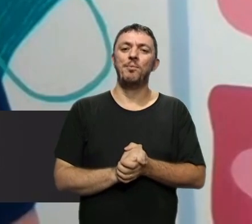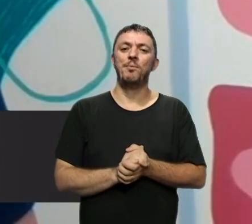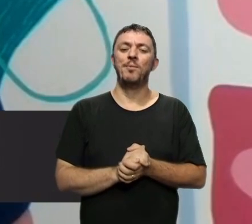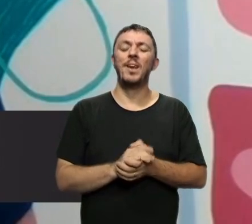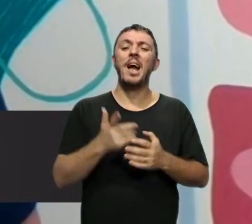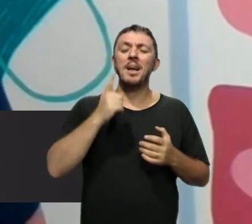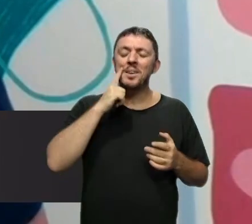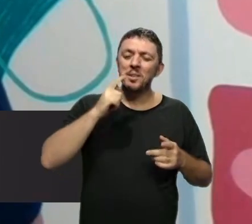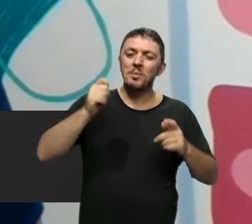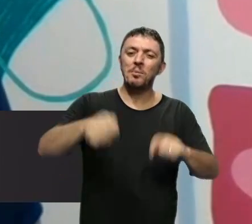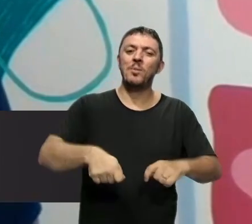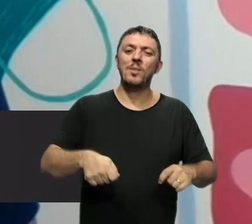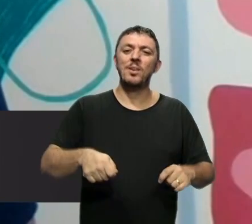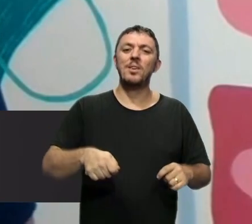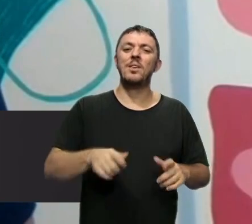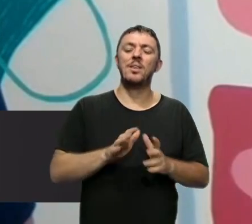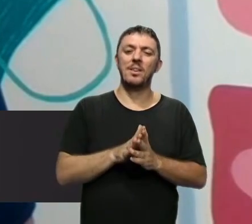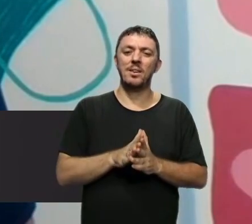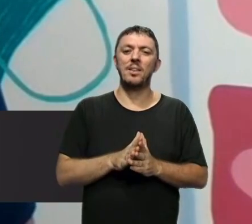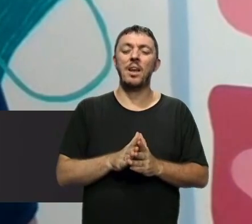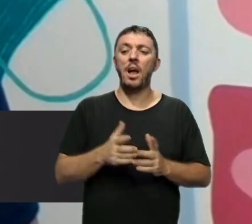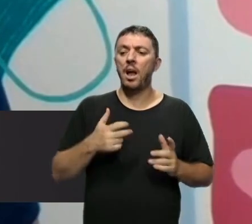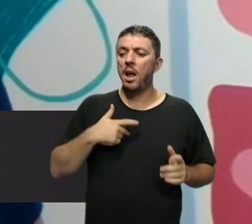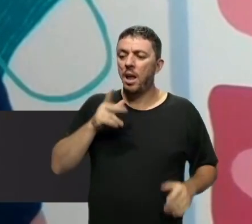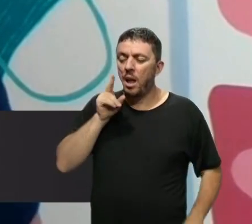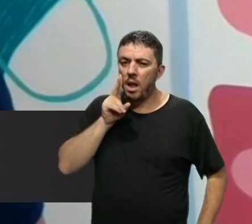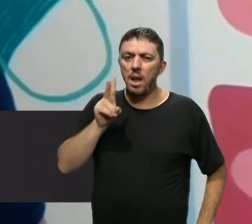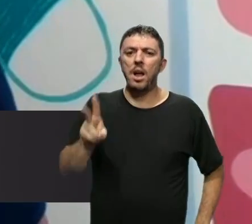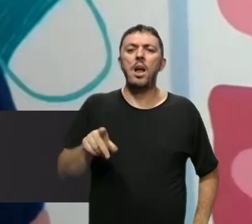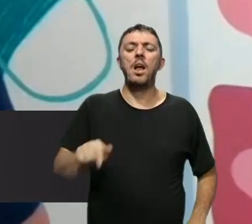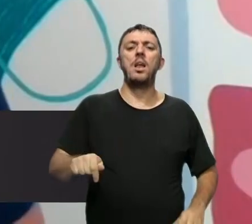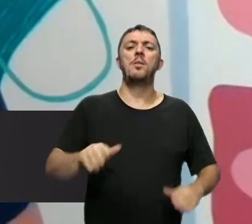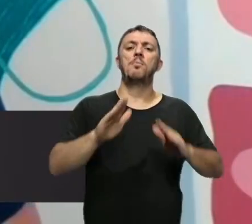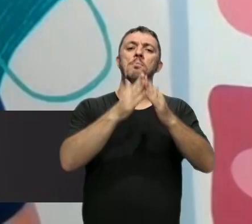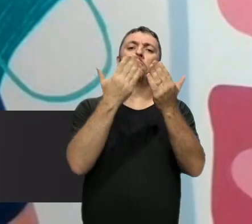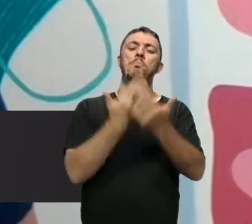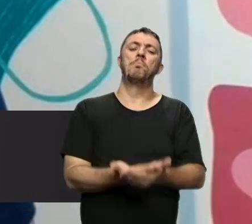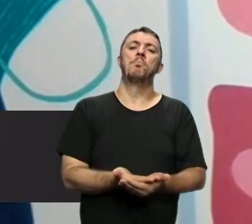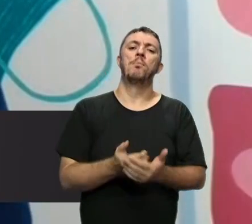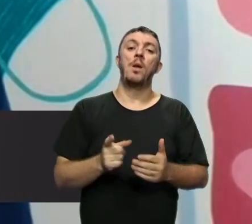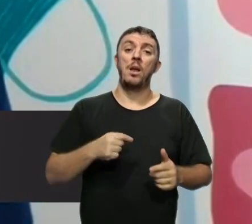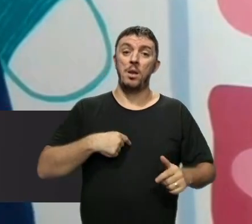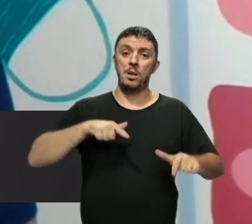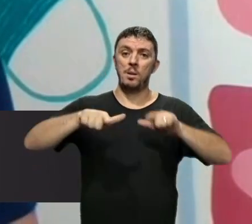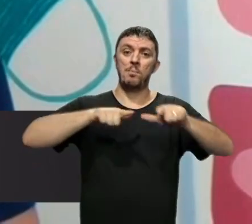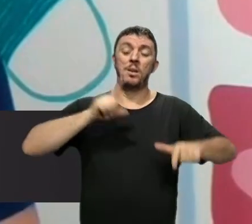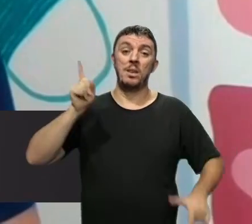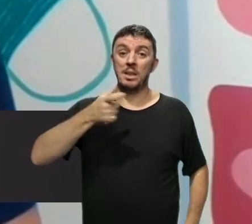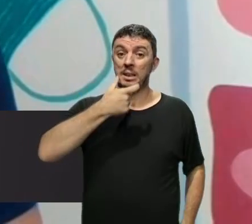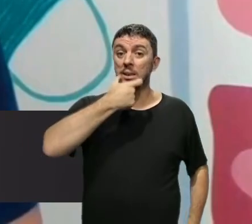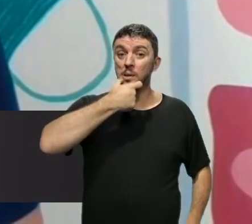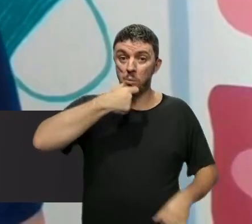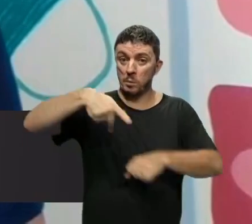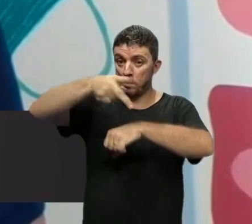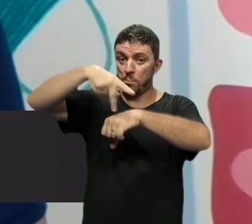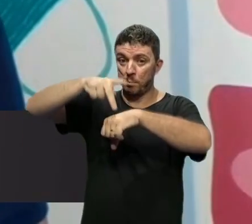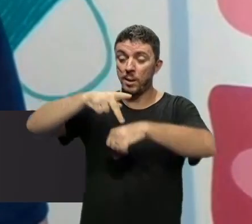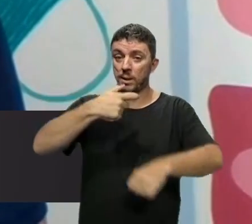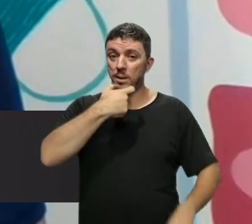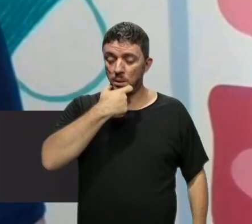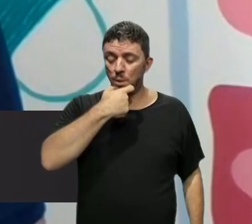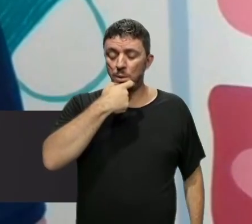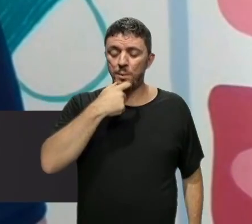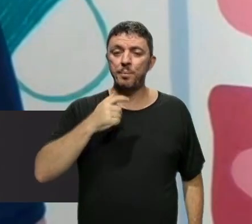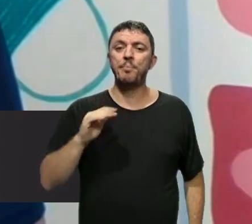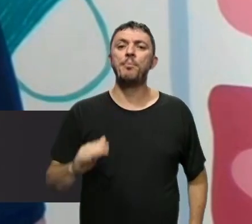o grande olhar que essas escolas que eu trabalhei na Inglaterra e tantas outras